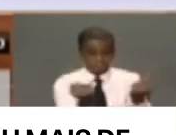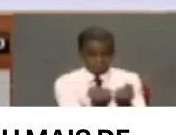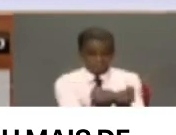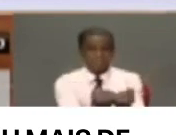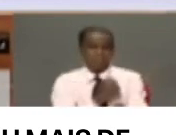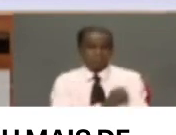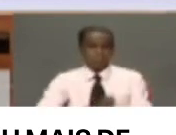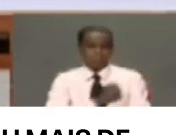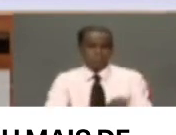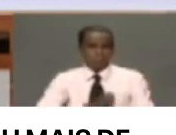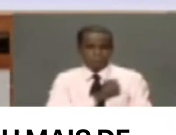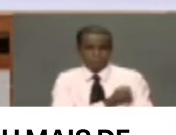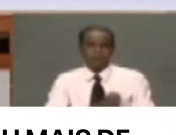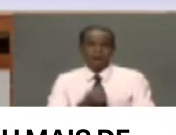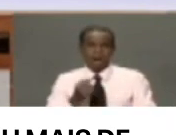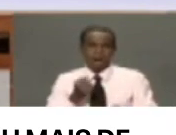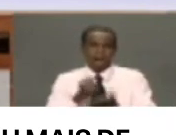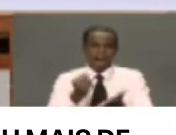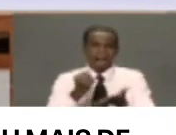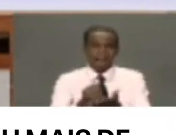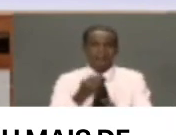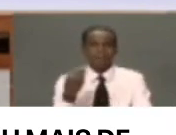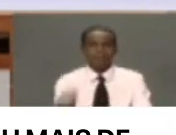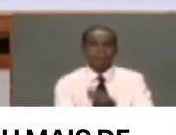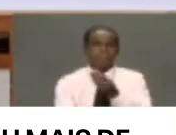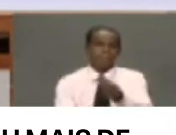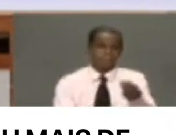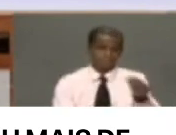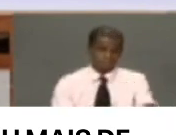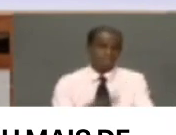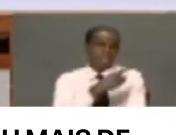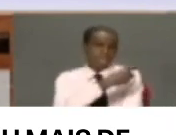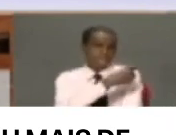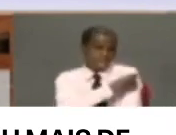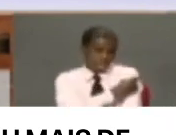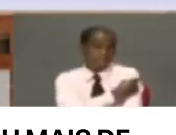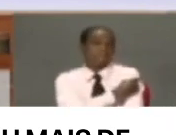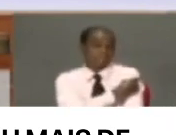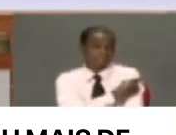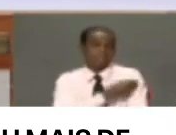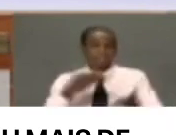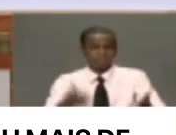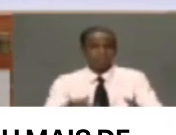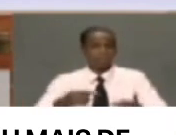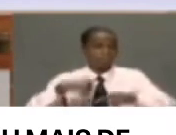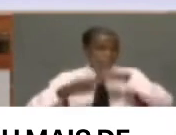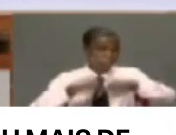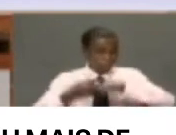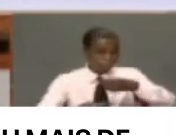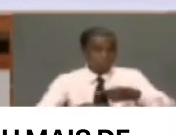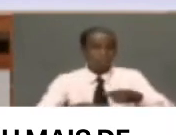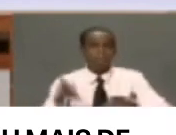Global útil de interromper a transmissão do vírus e permite o Retorno à normalidade evitando dessa maneira